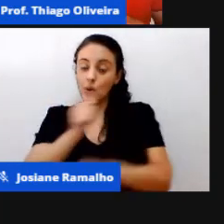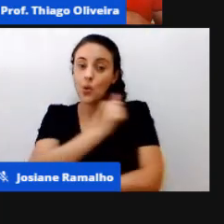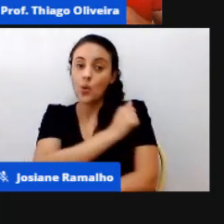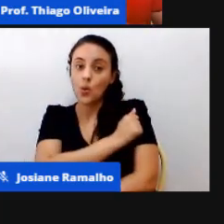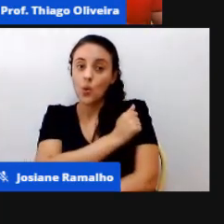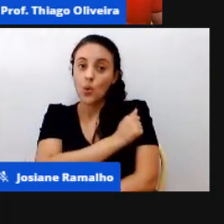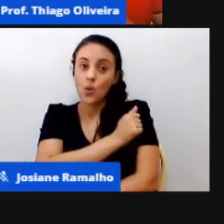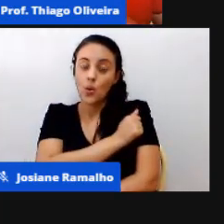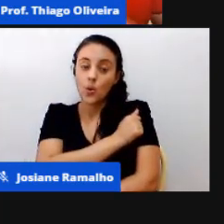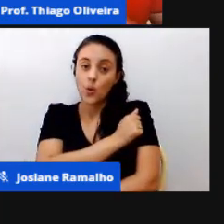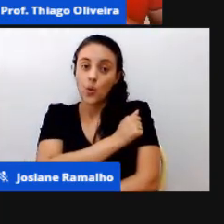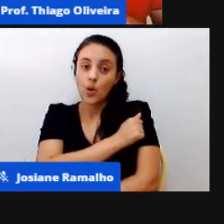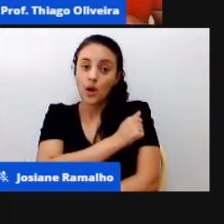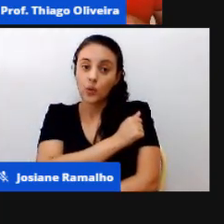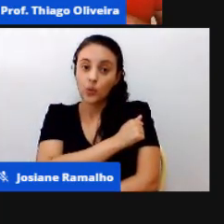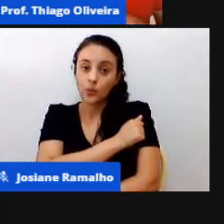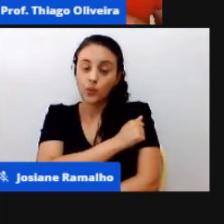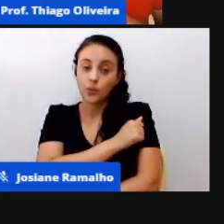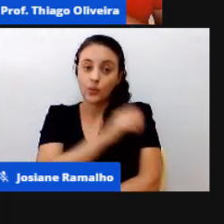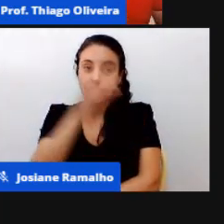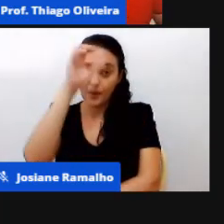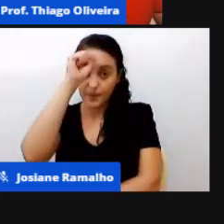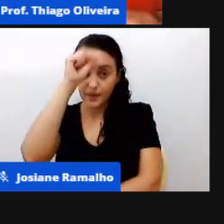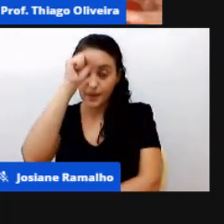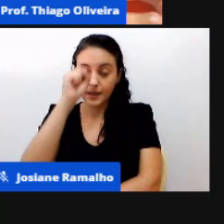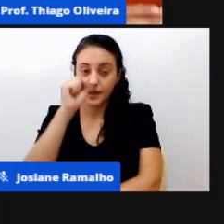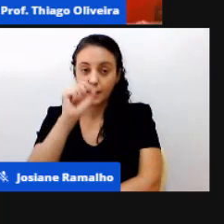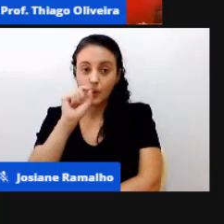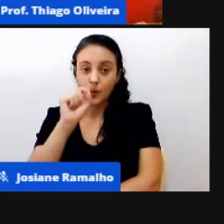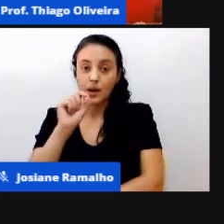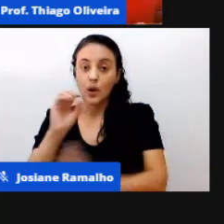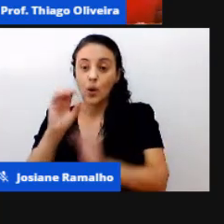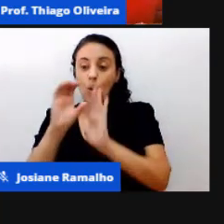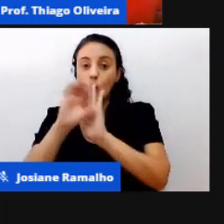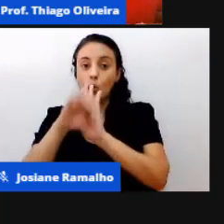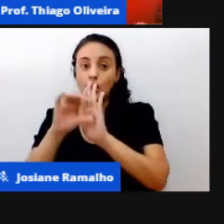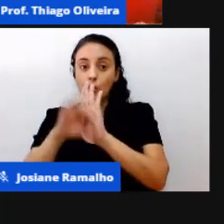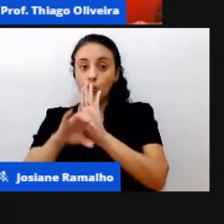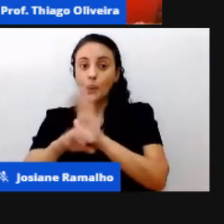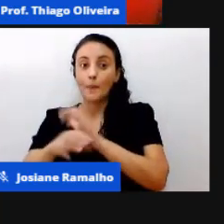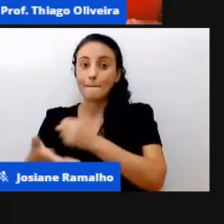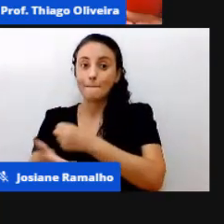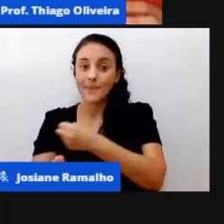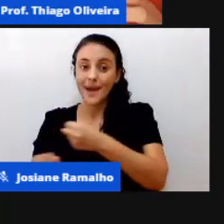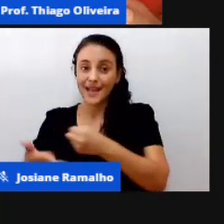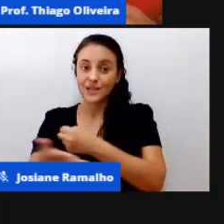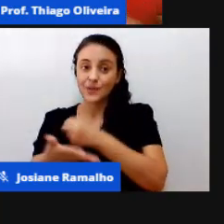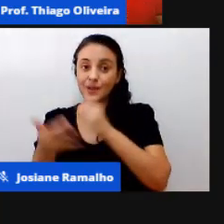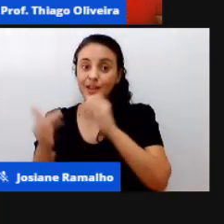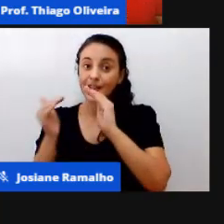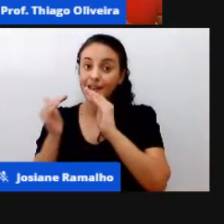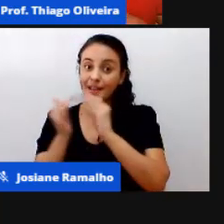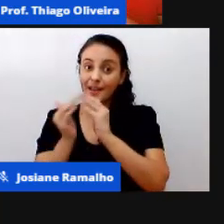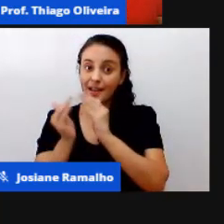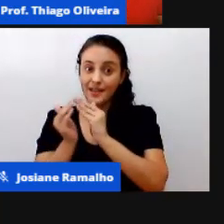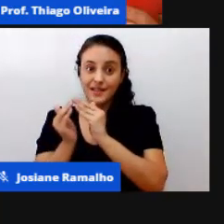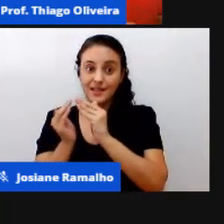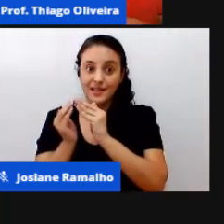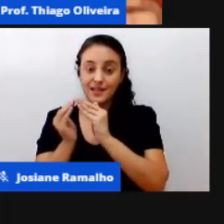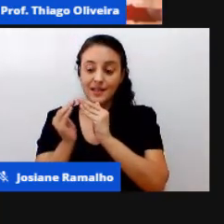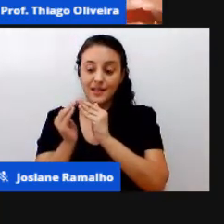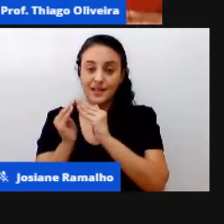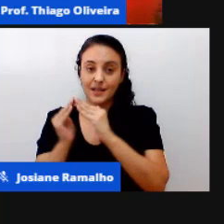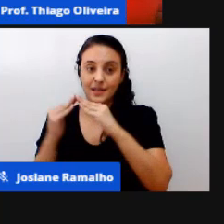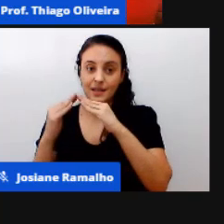por meio, claro, de estratégias, o conteúdo básico em casa, né? Ele aprende o